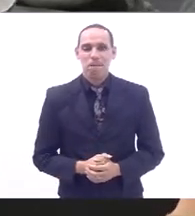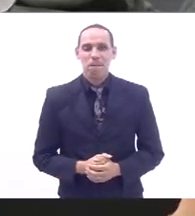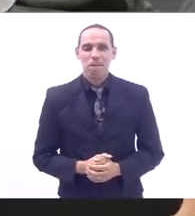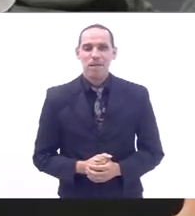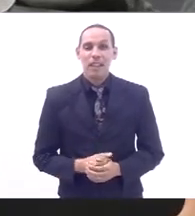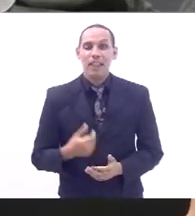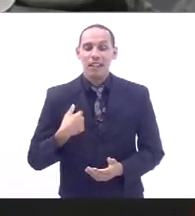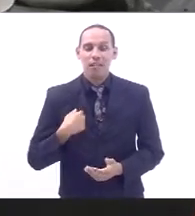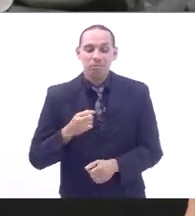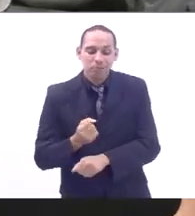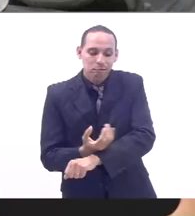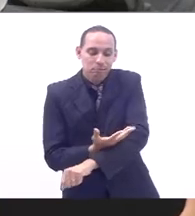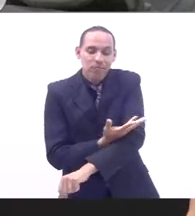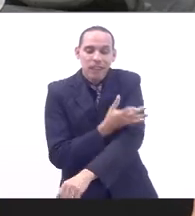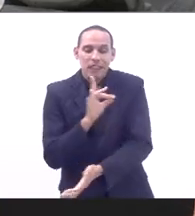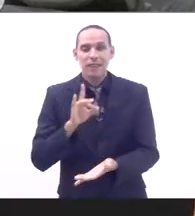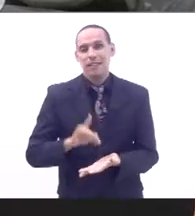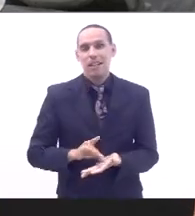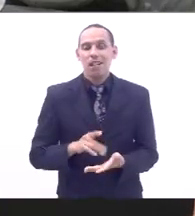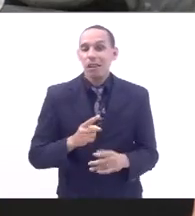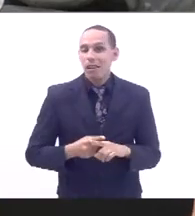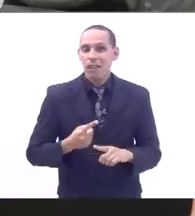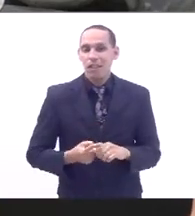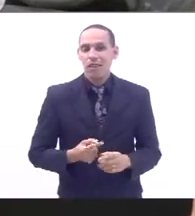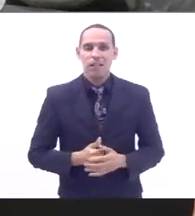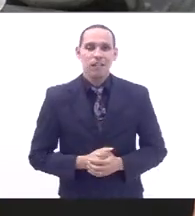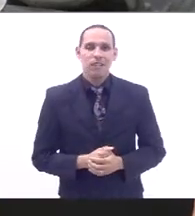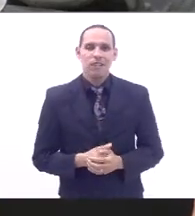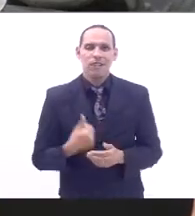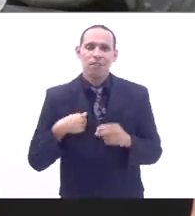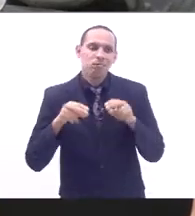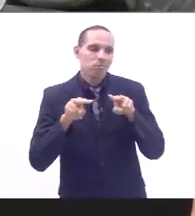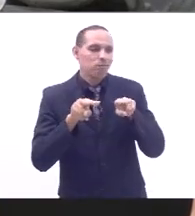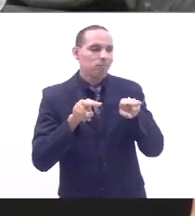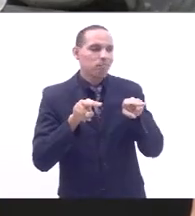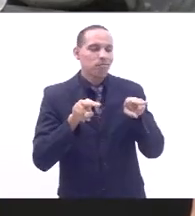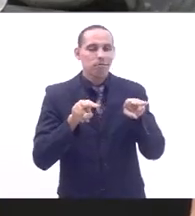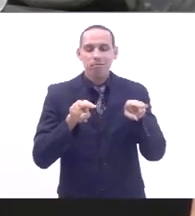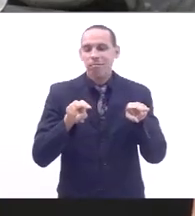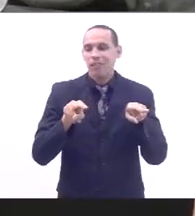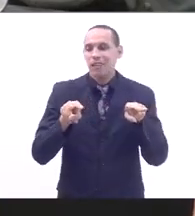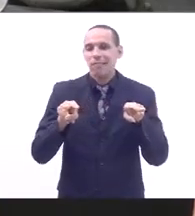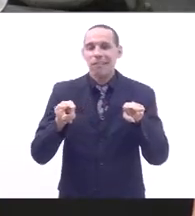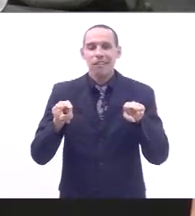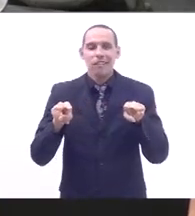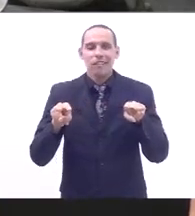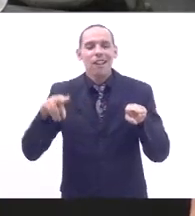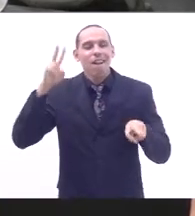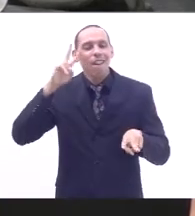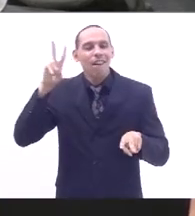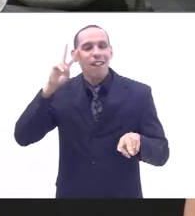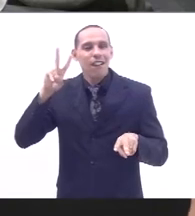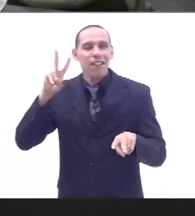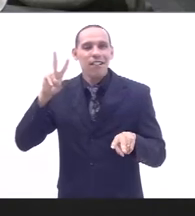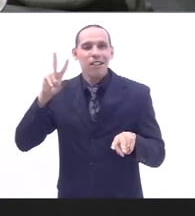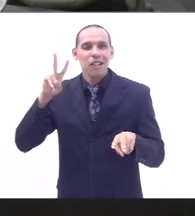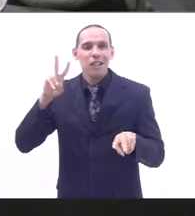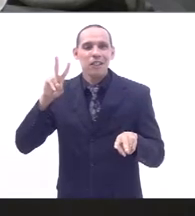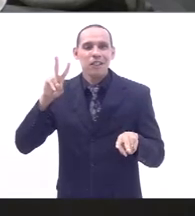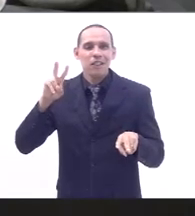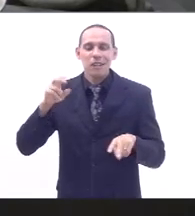Realmente eu fico emocionado, porque eu olho esse cenário aqui e aí eu me lembro